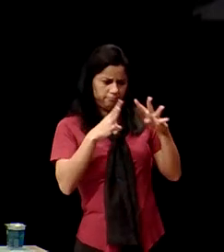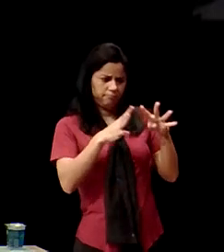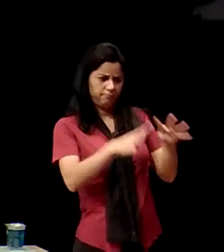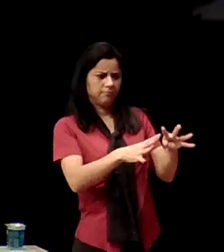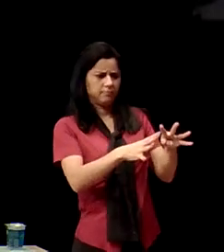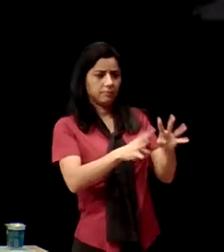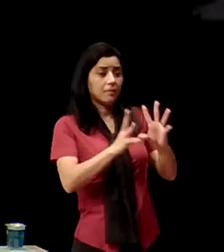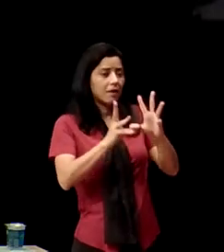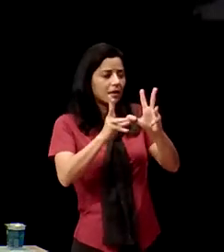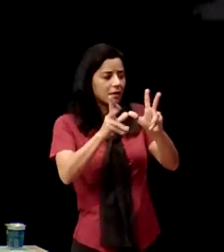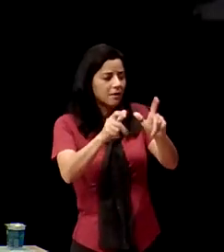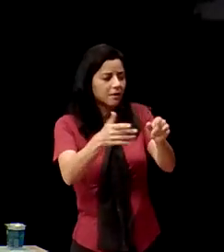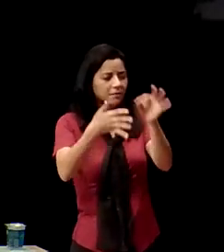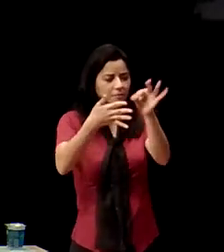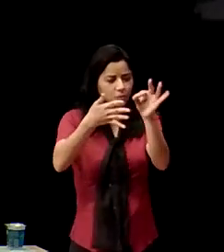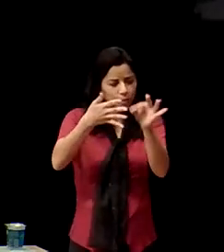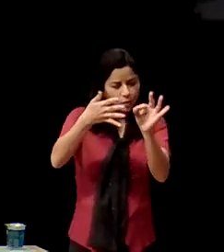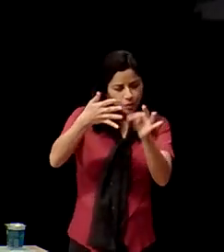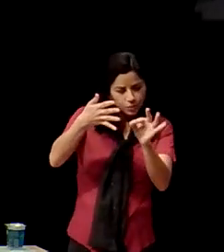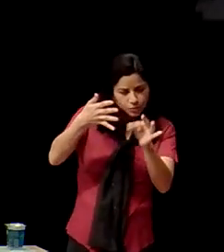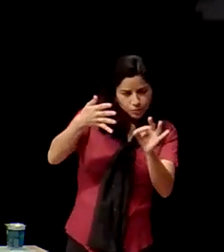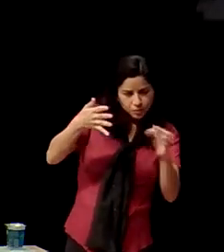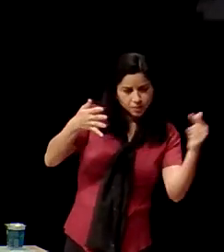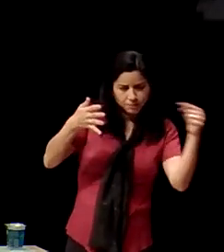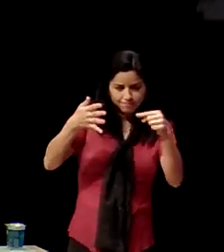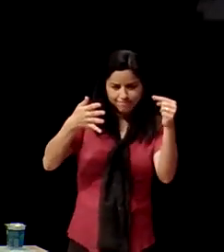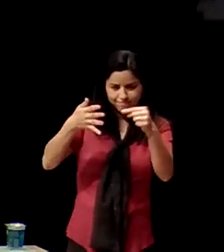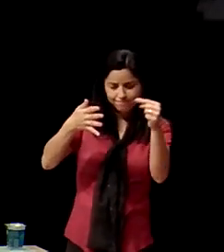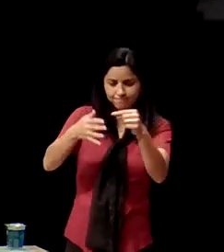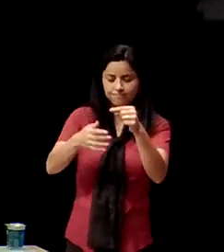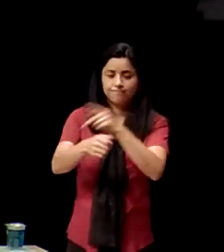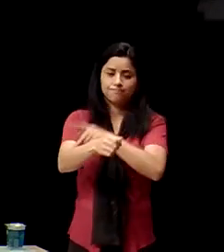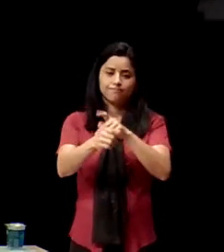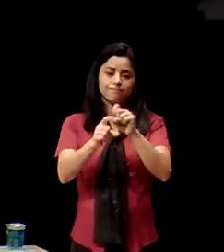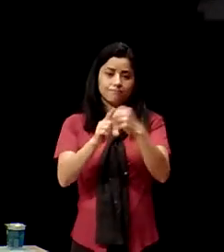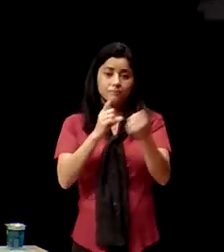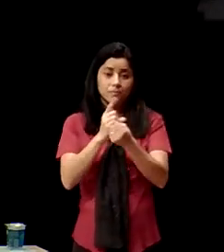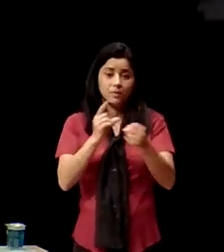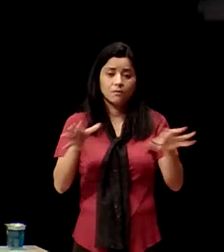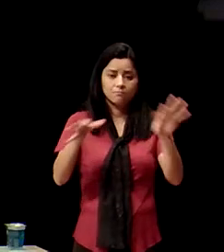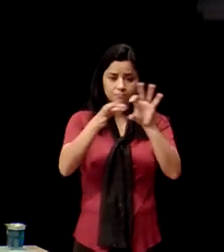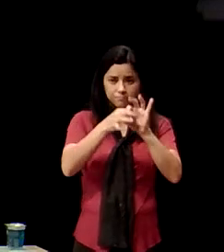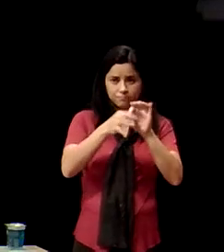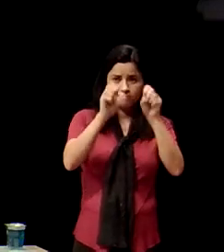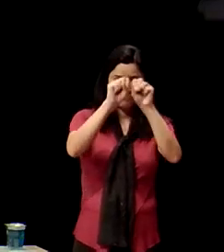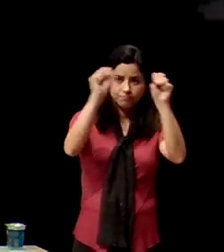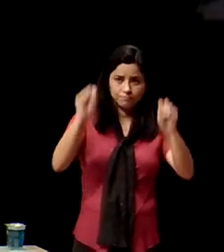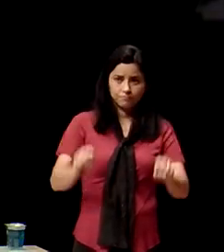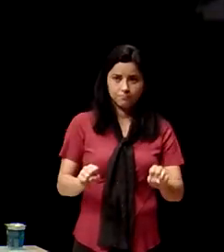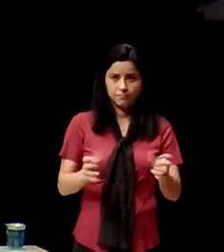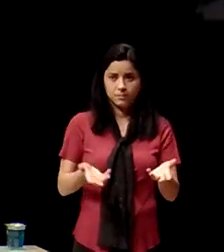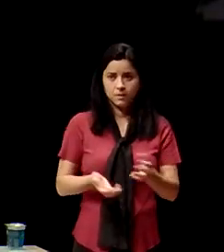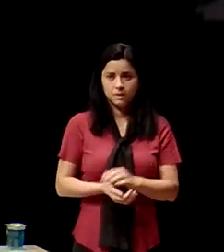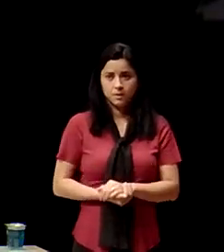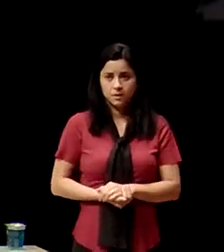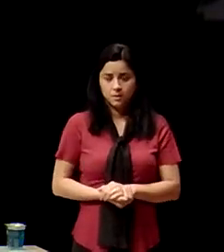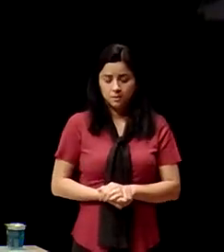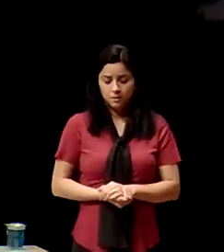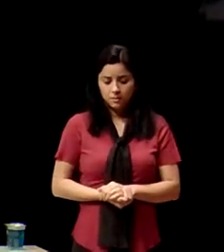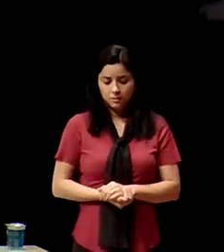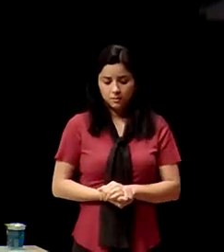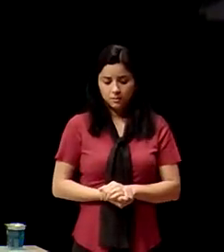a todos os aspectos ligados à pedagogia social como um sistema intelectual. Social pedagogy as